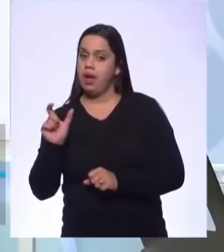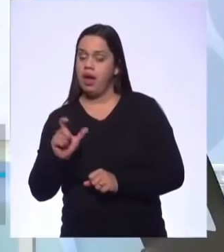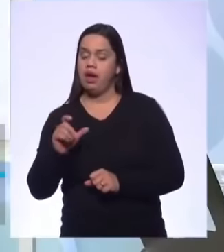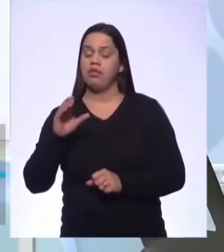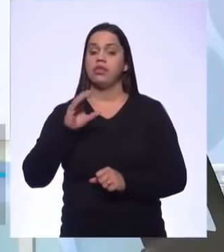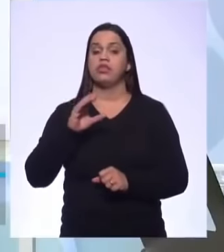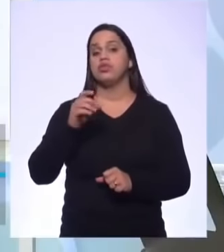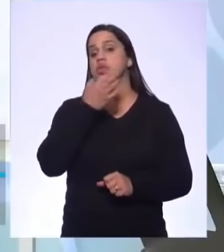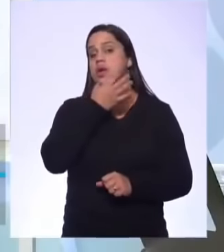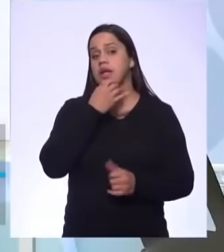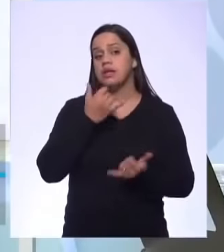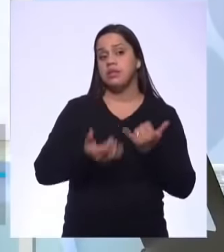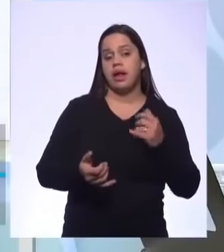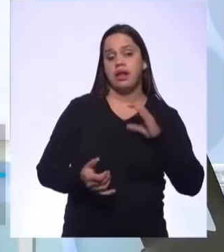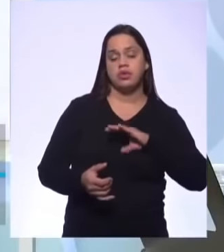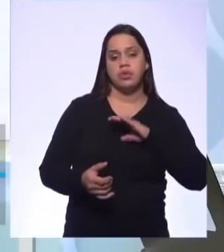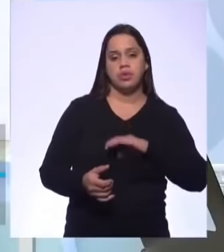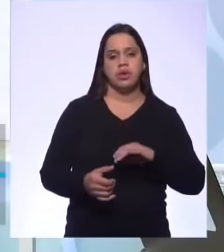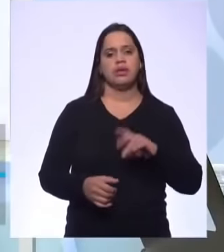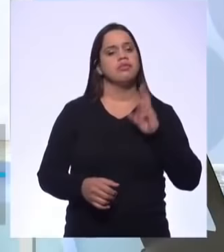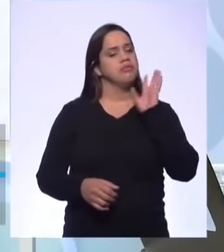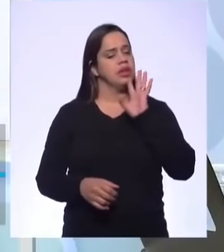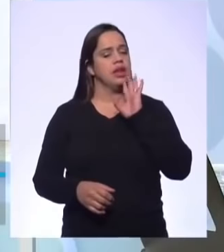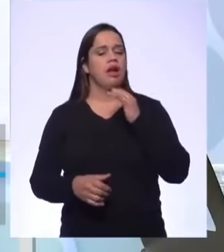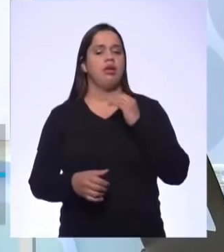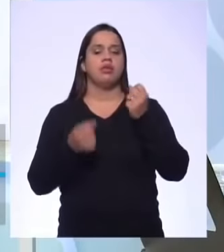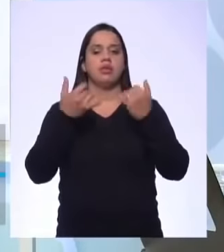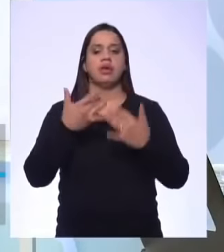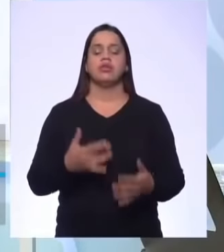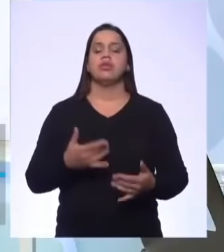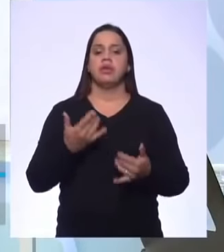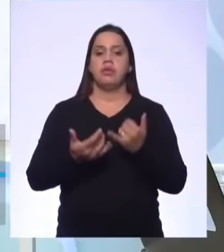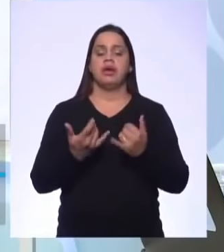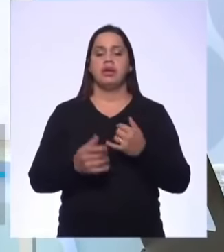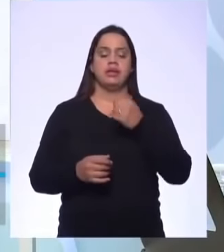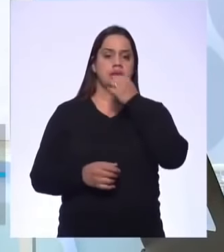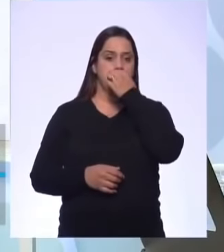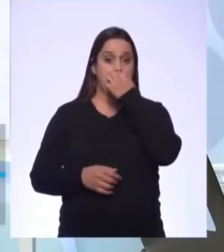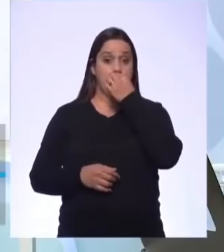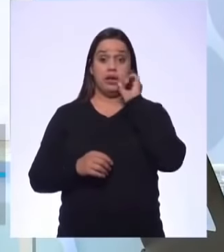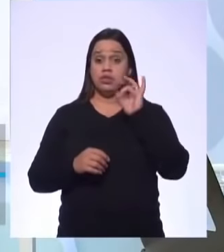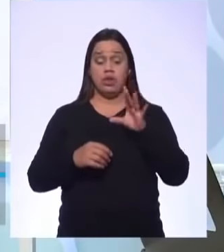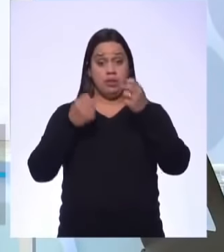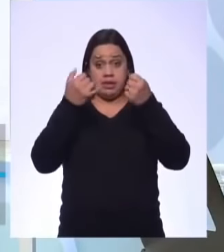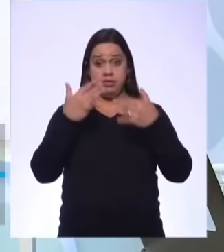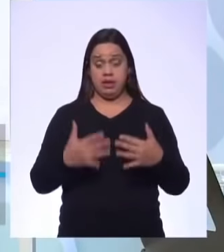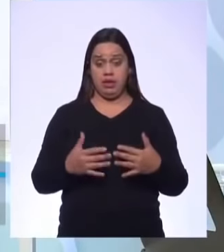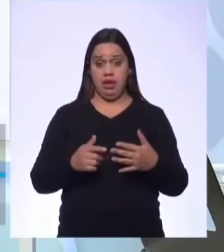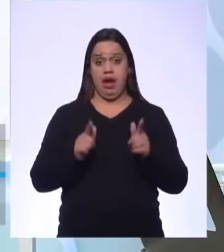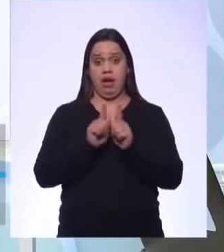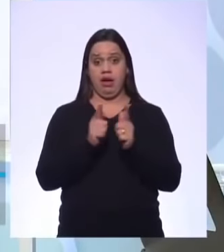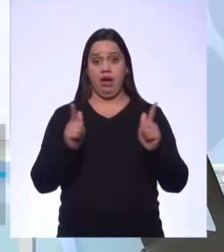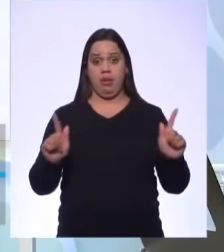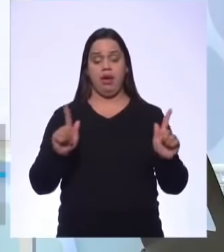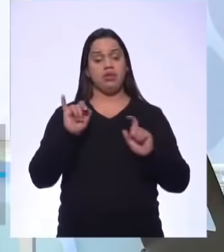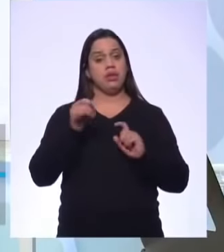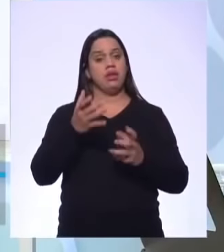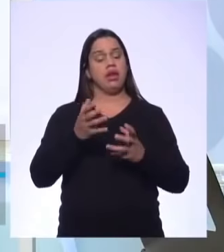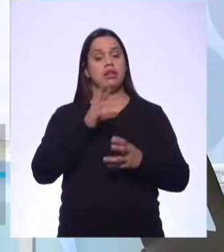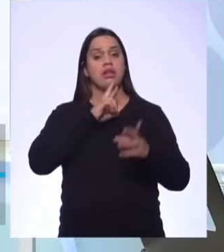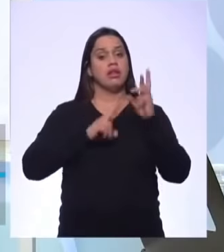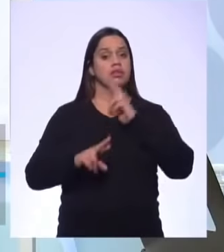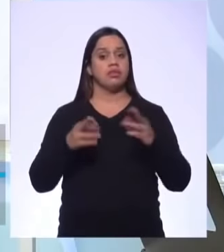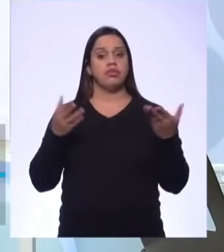As definições estão bem parecidas, tá? Então, só para explicar um pouquinho da gramática, se você quisesse ter